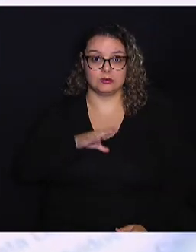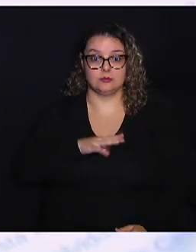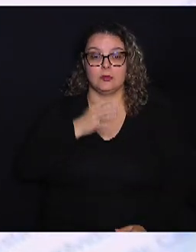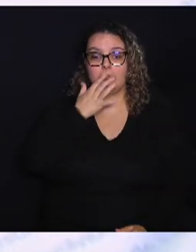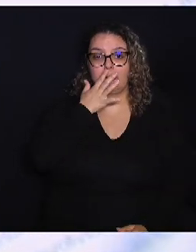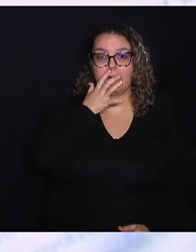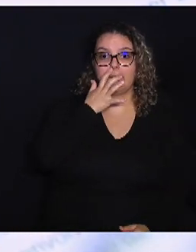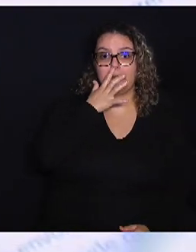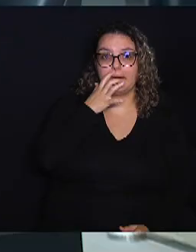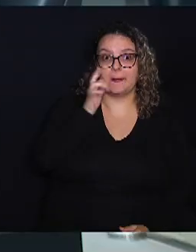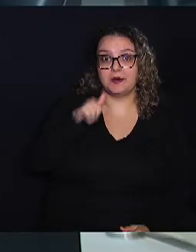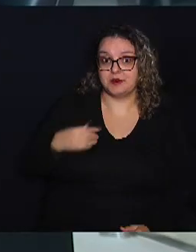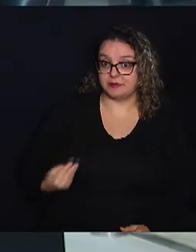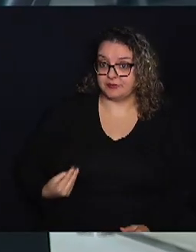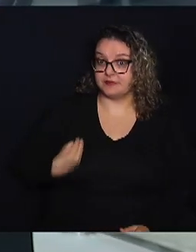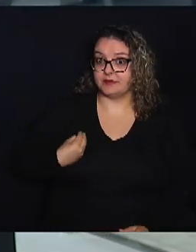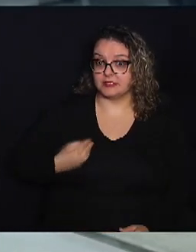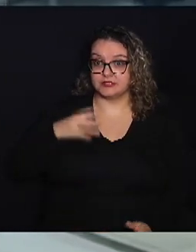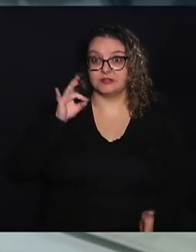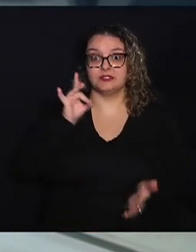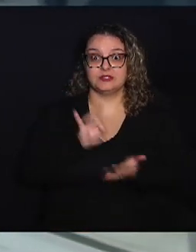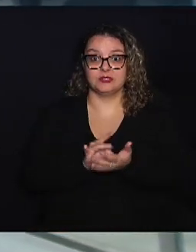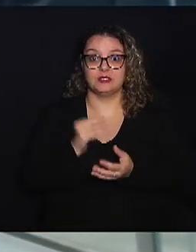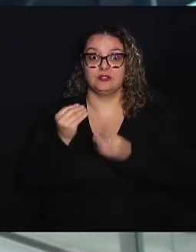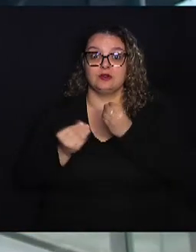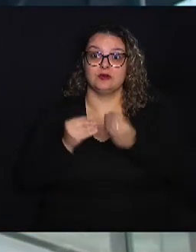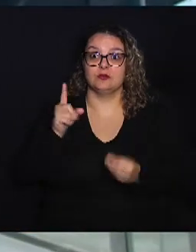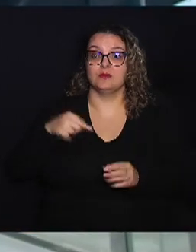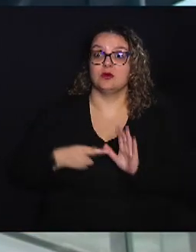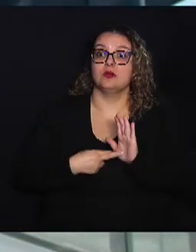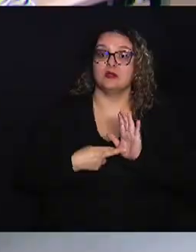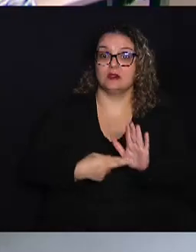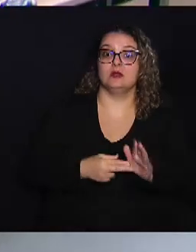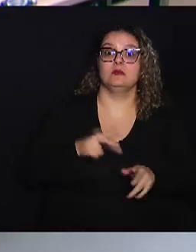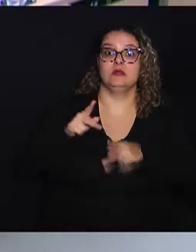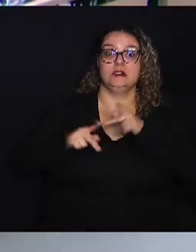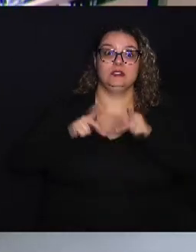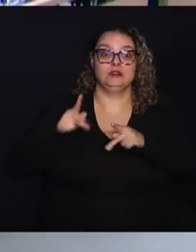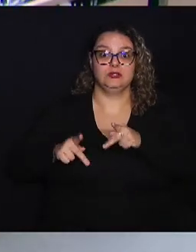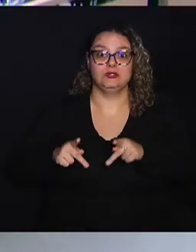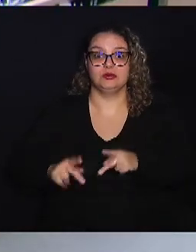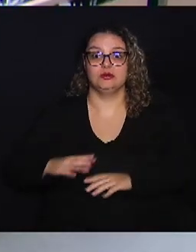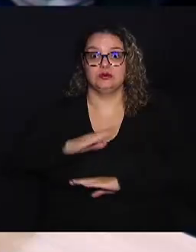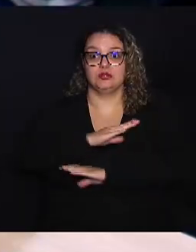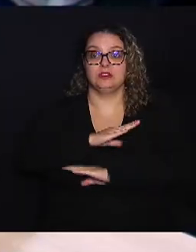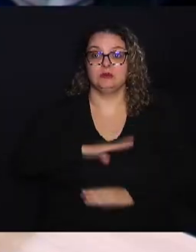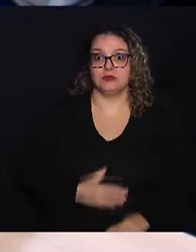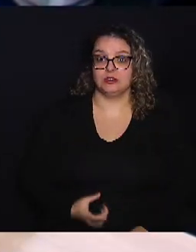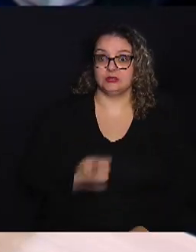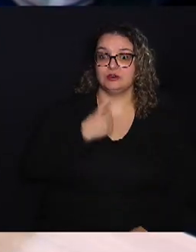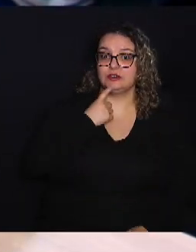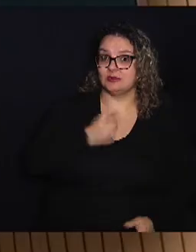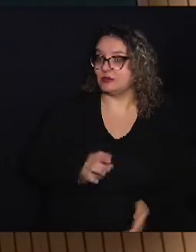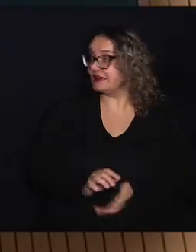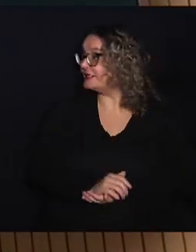e vivenciar de fato como é ser um representante da população na Câmara de Campinas.